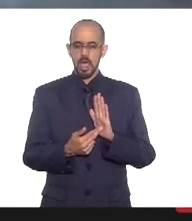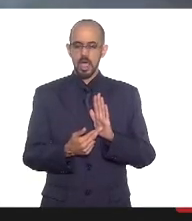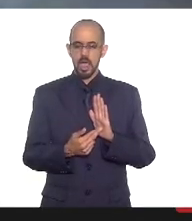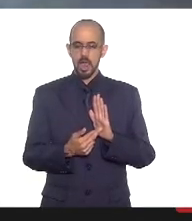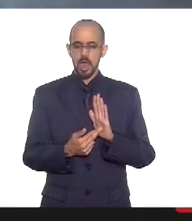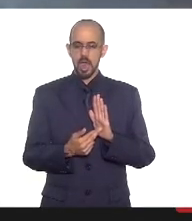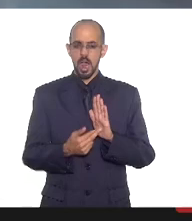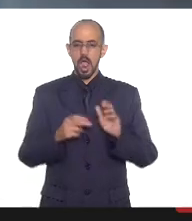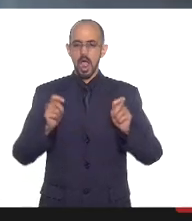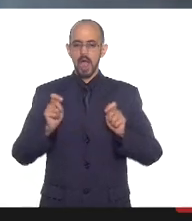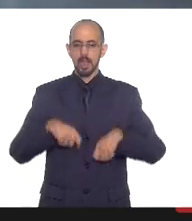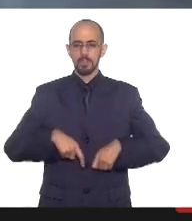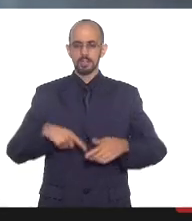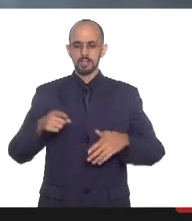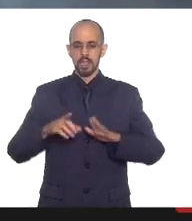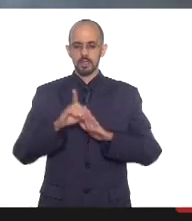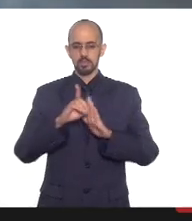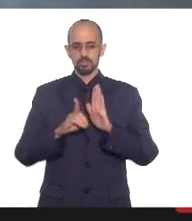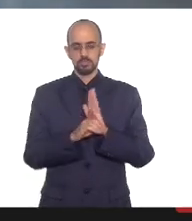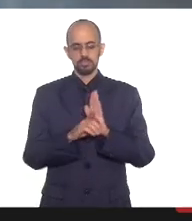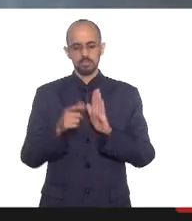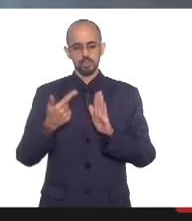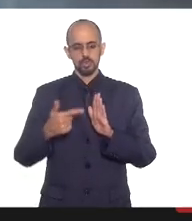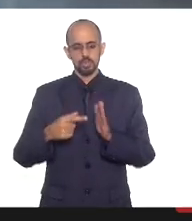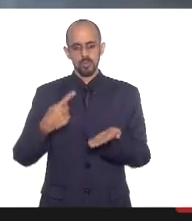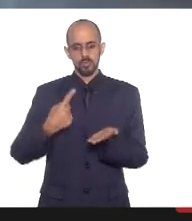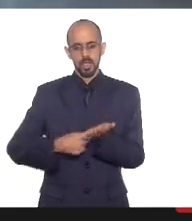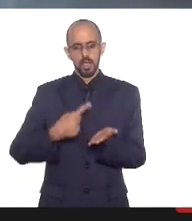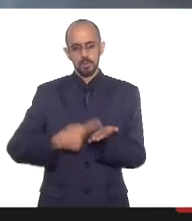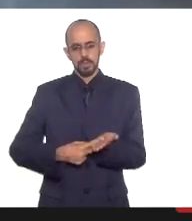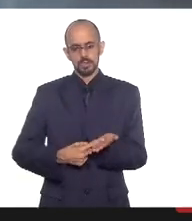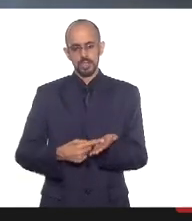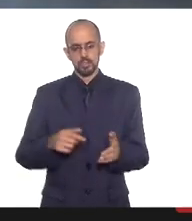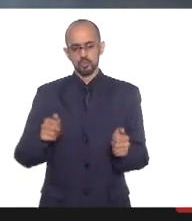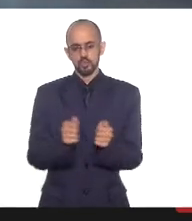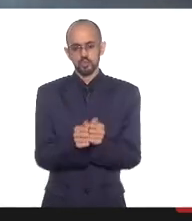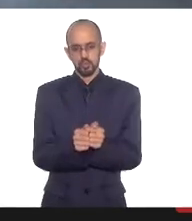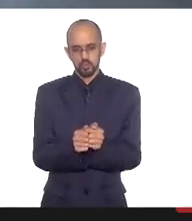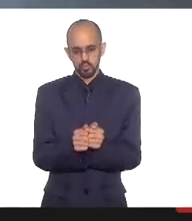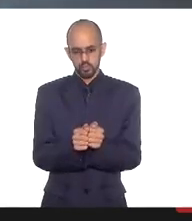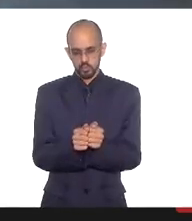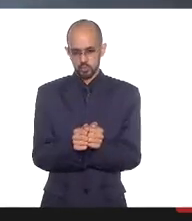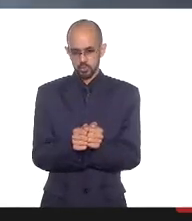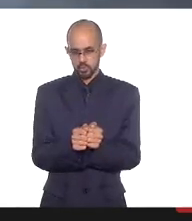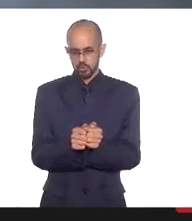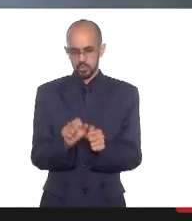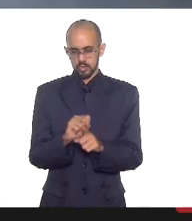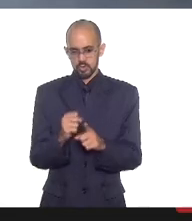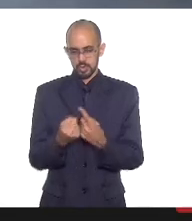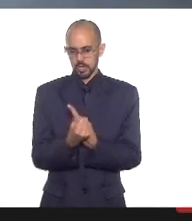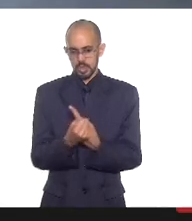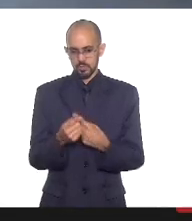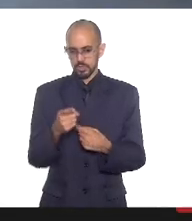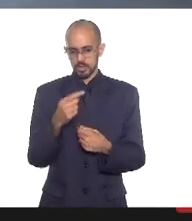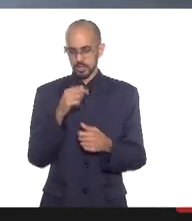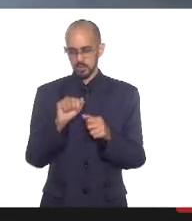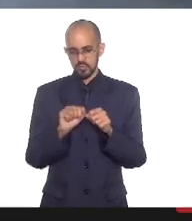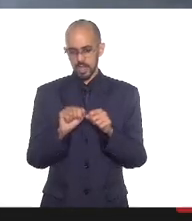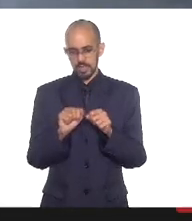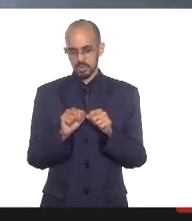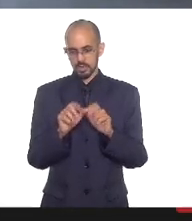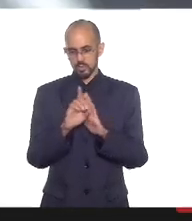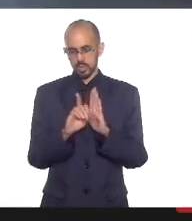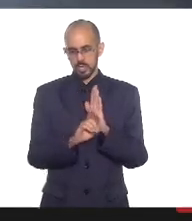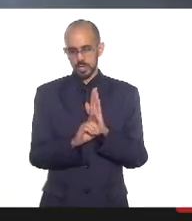imposto sem uma prévia pactuação com lentes o que acontece que Vocês fecham Decreto que não é observado